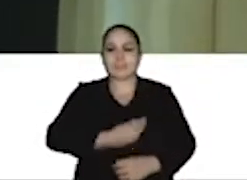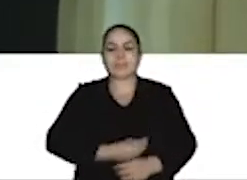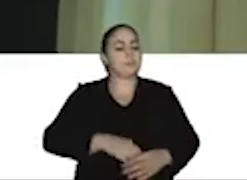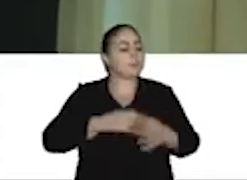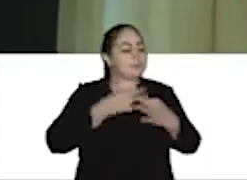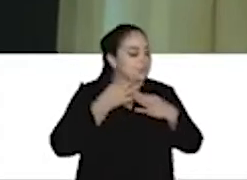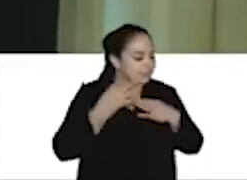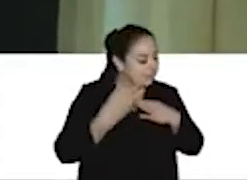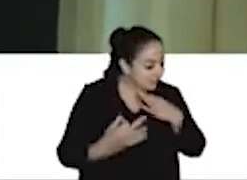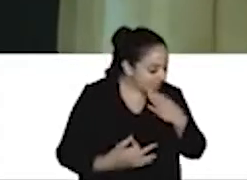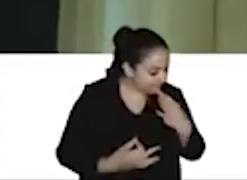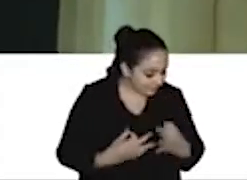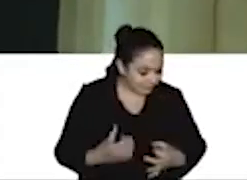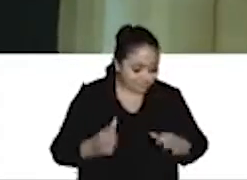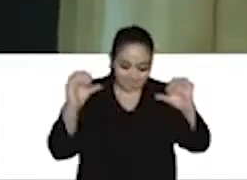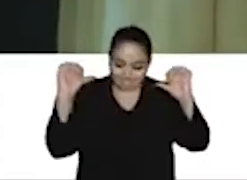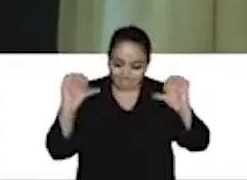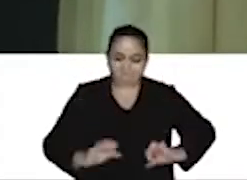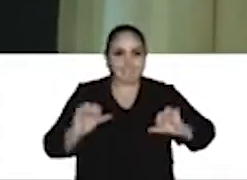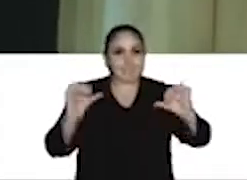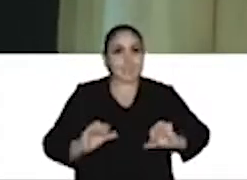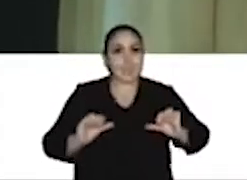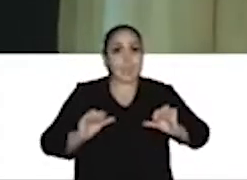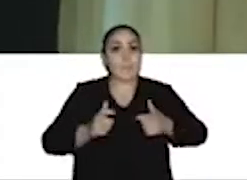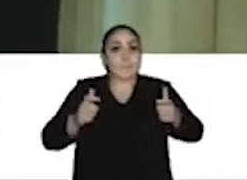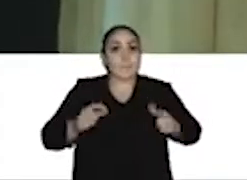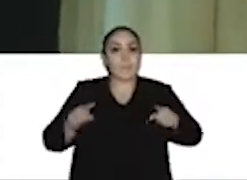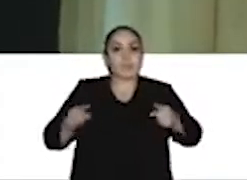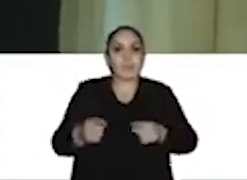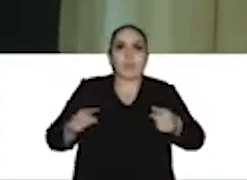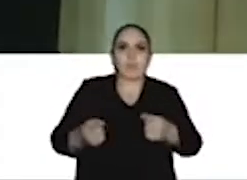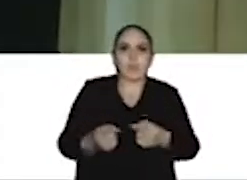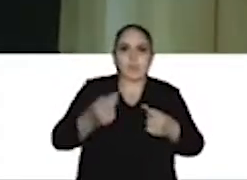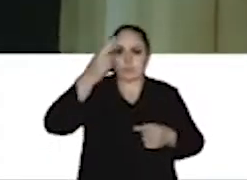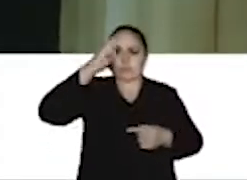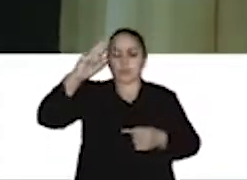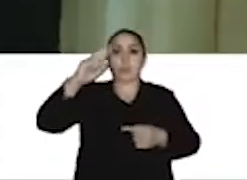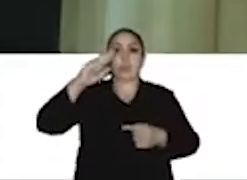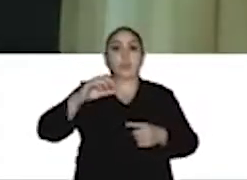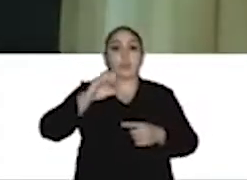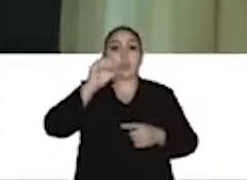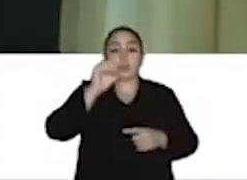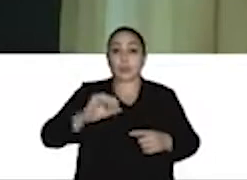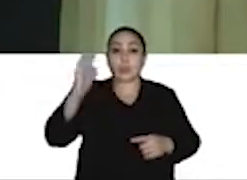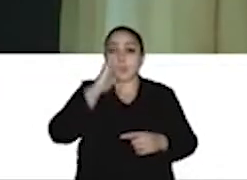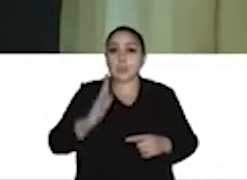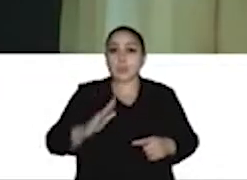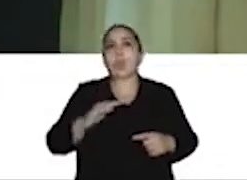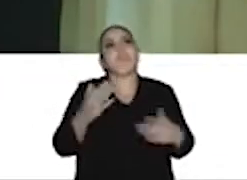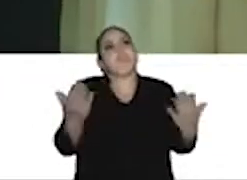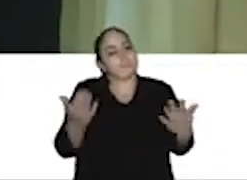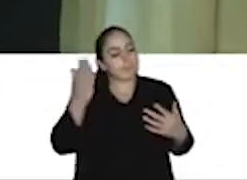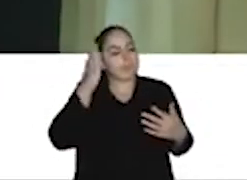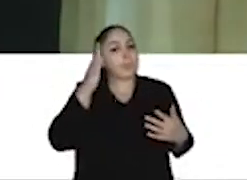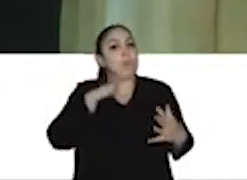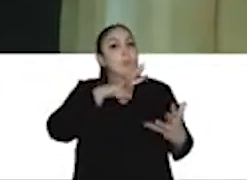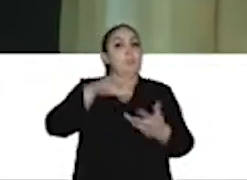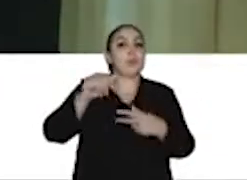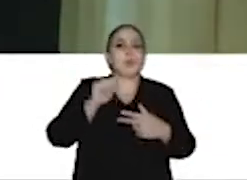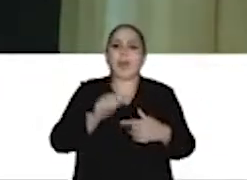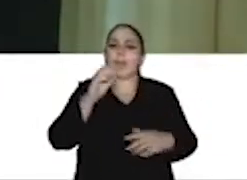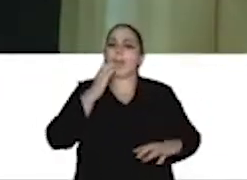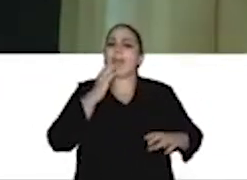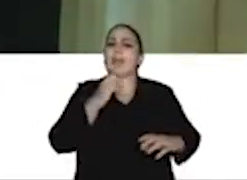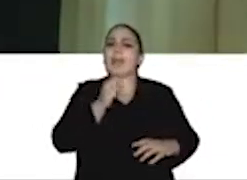inferno. Foi um inferno, porque é o maior desafiador de diretores do sul do Brasil e quiçá do mundo. Ele, que